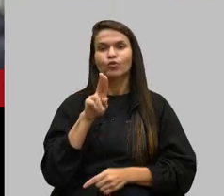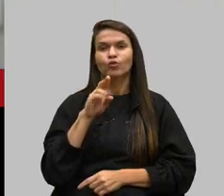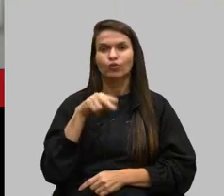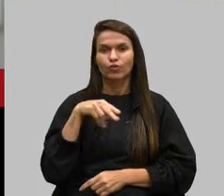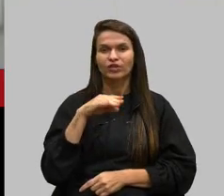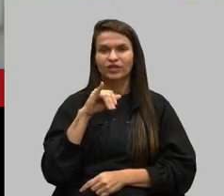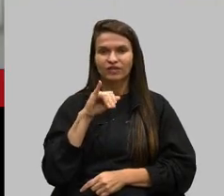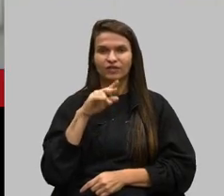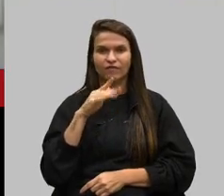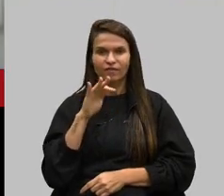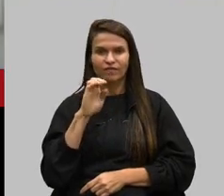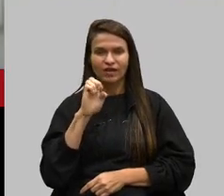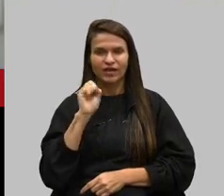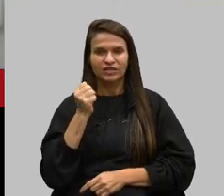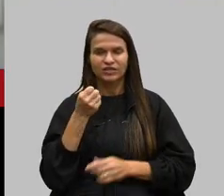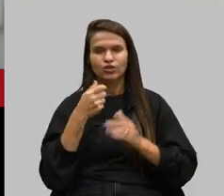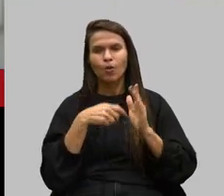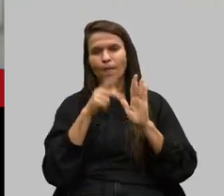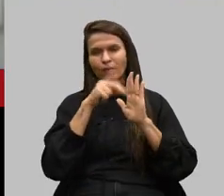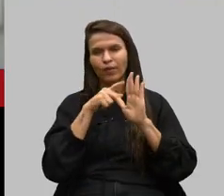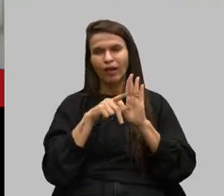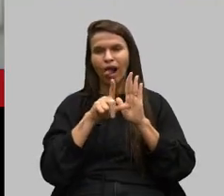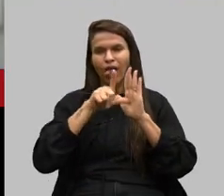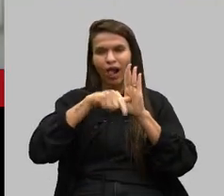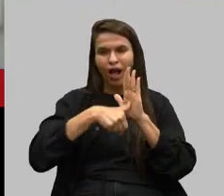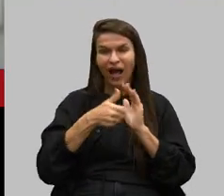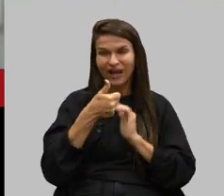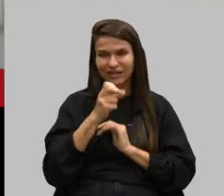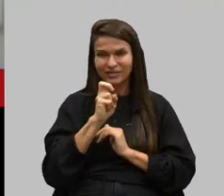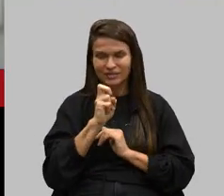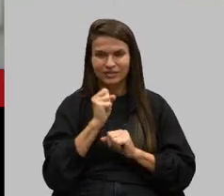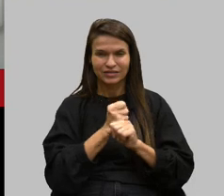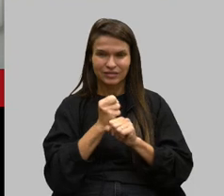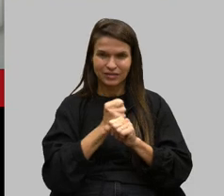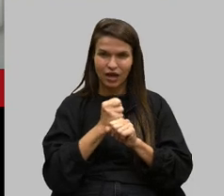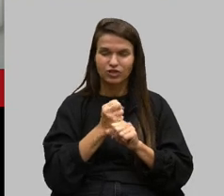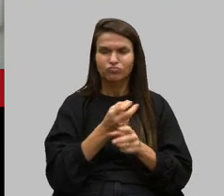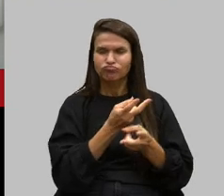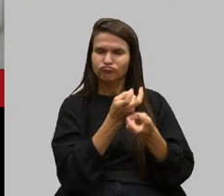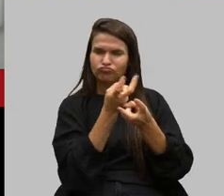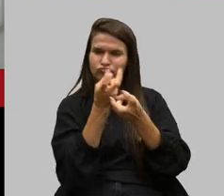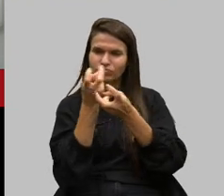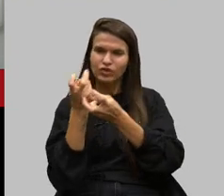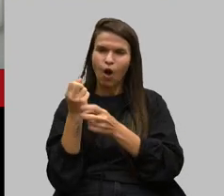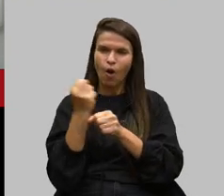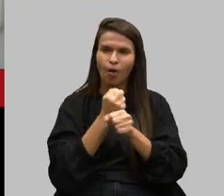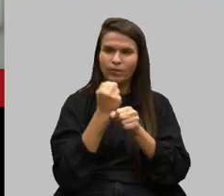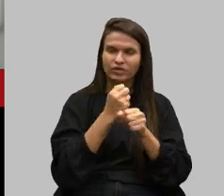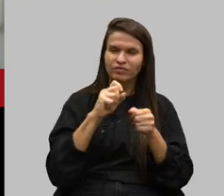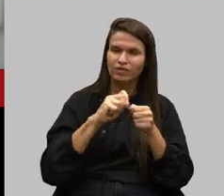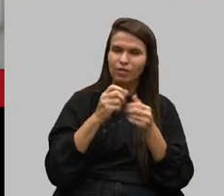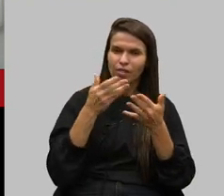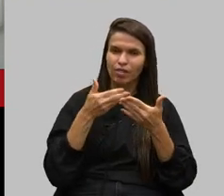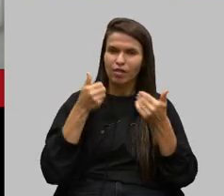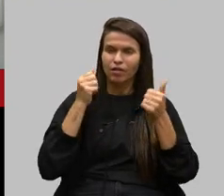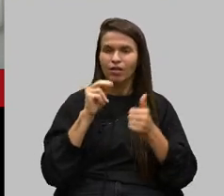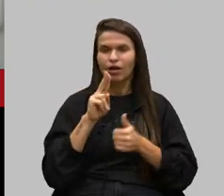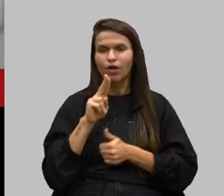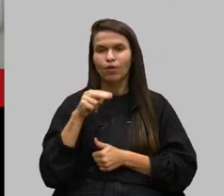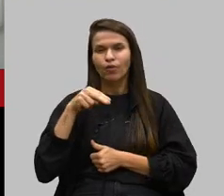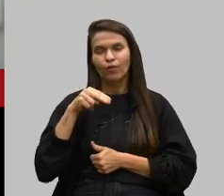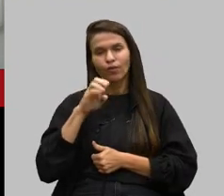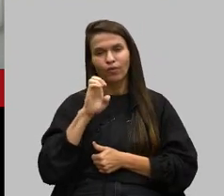anos e agora nós estamos vendo já obras sendo feitas e melhorias na questão da ueng na